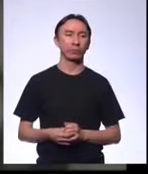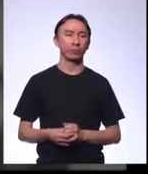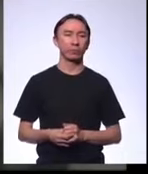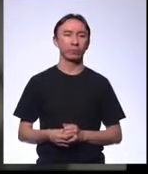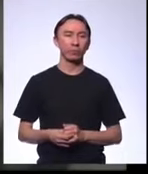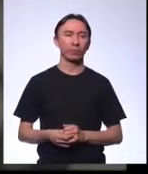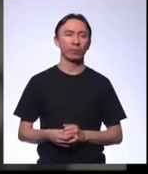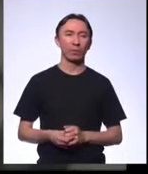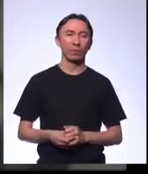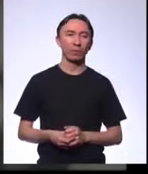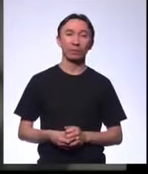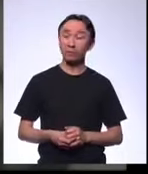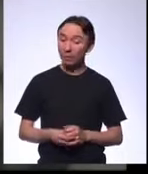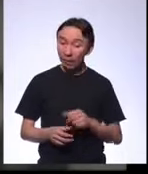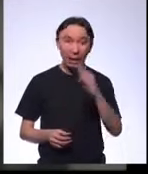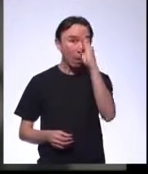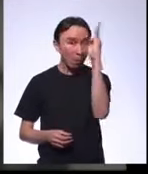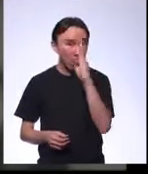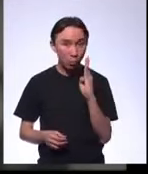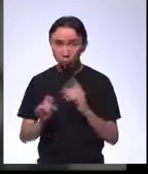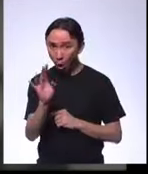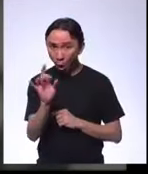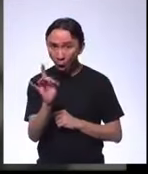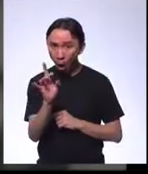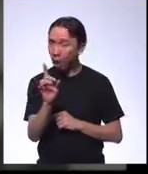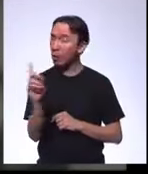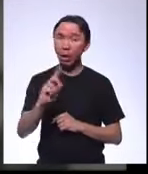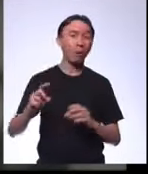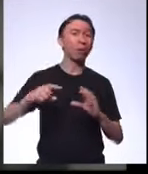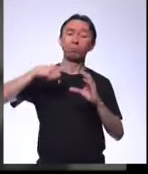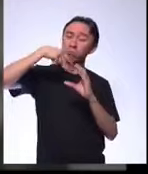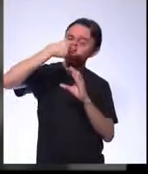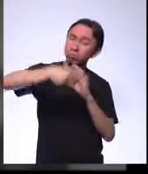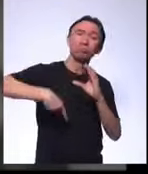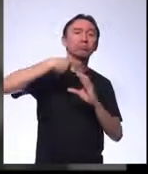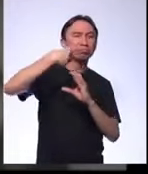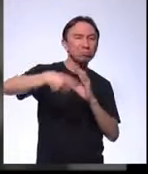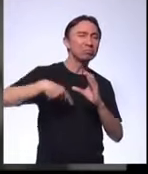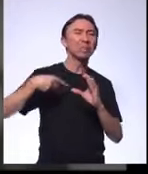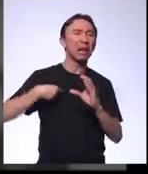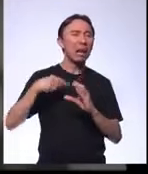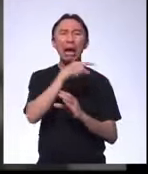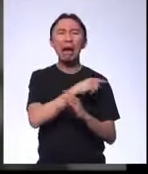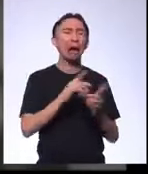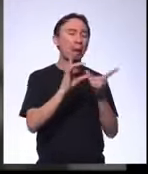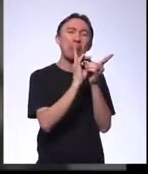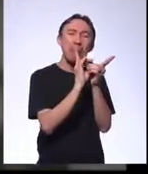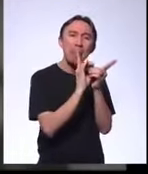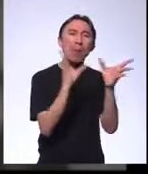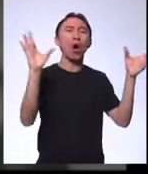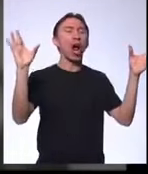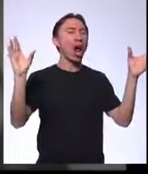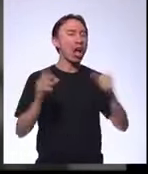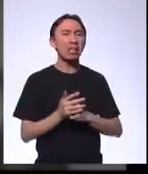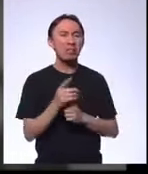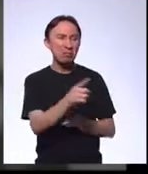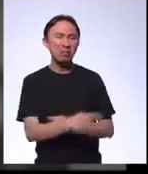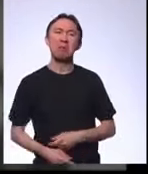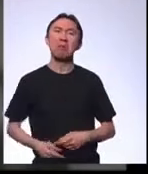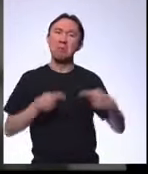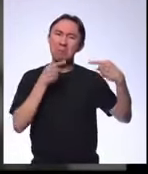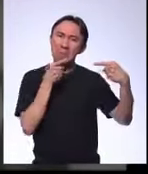Não aqui no Brasil apenas, mas no mundo inteiro, desafiando as democracias infernando